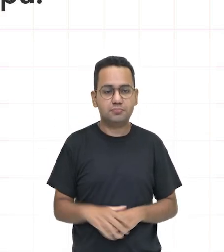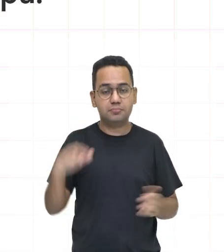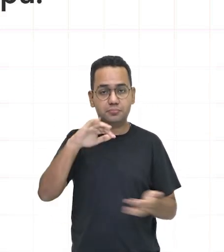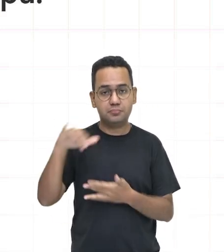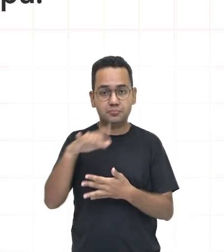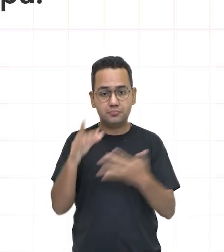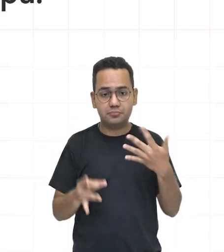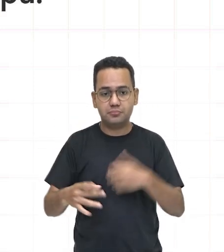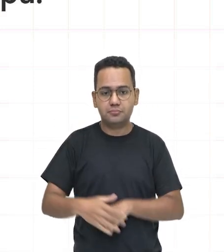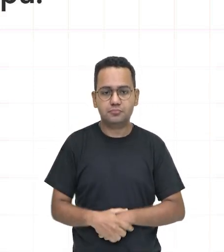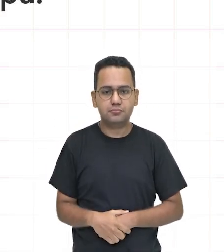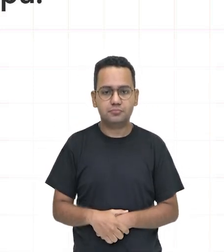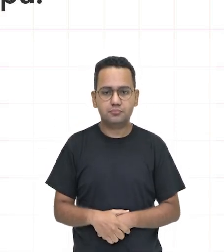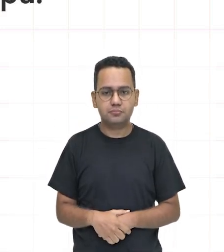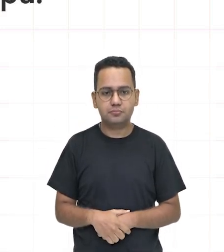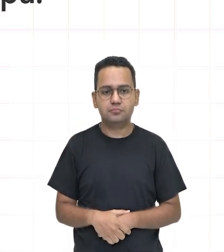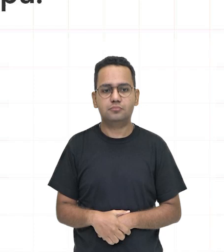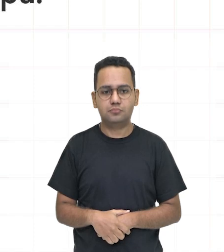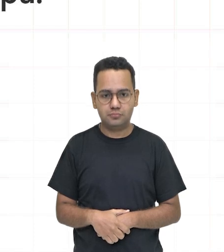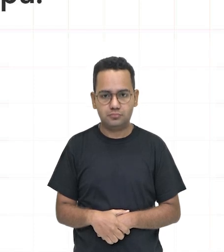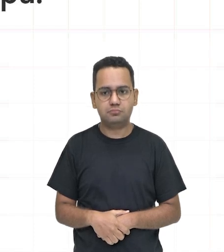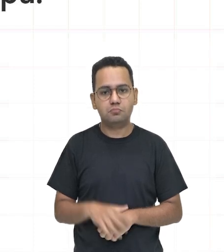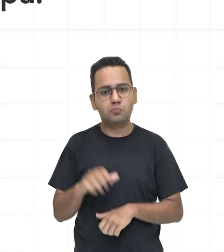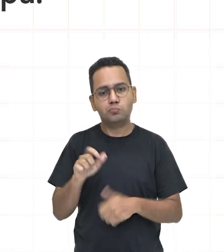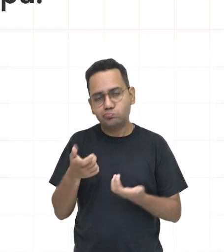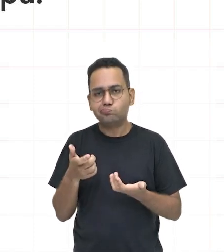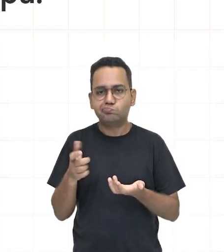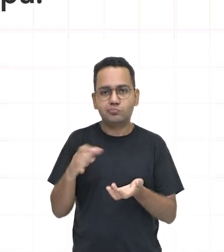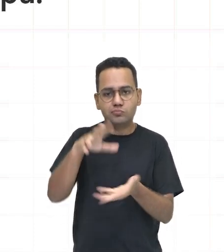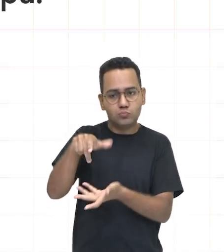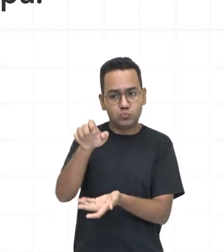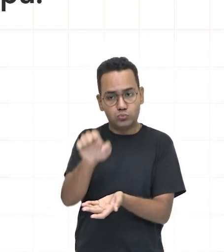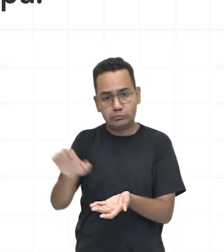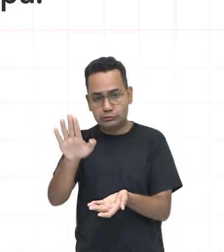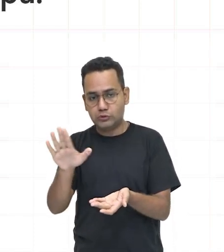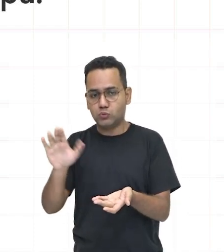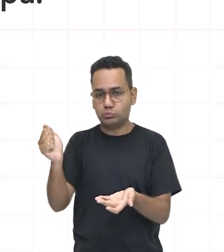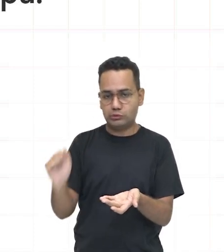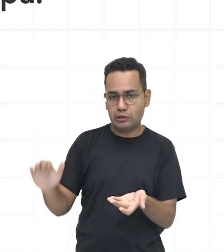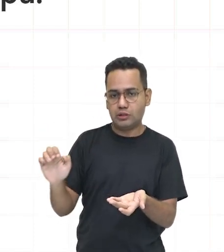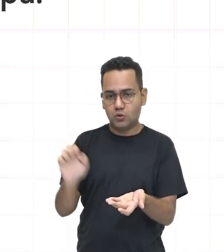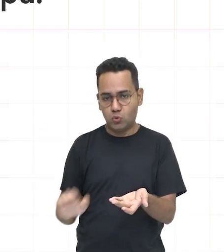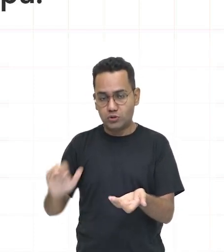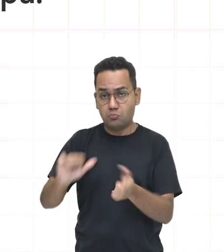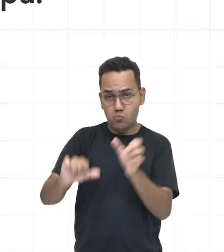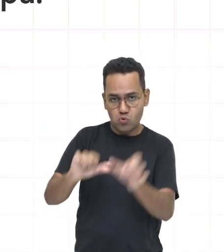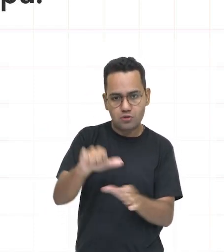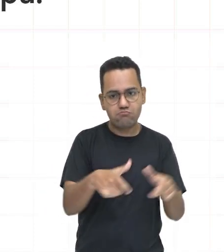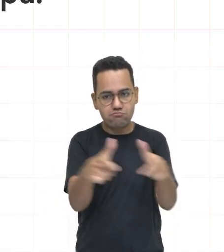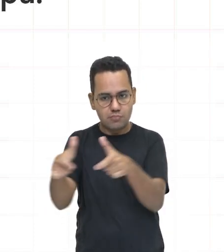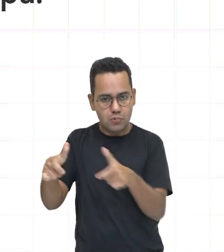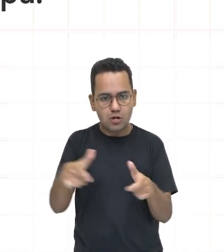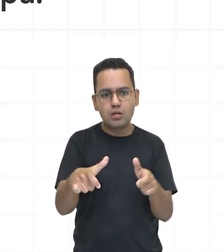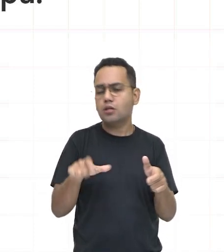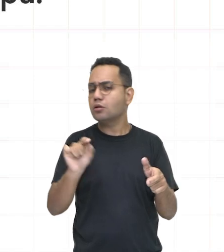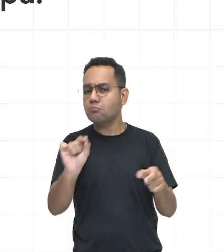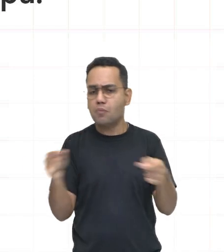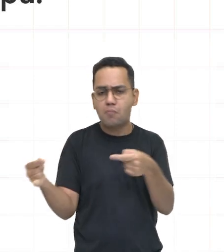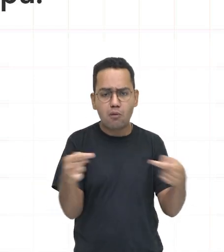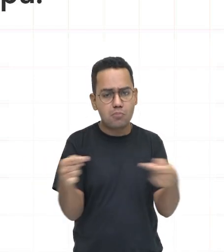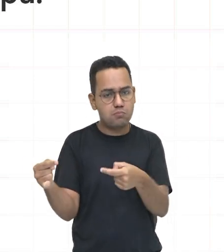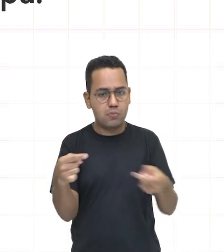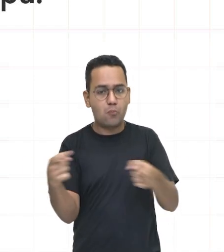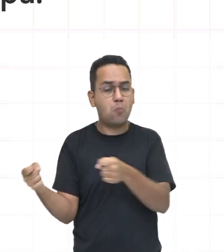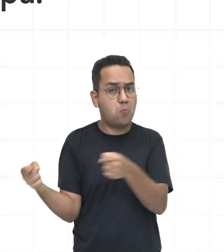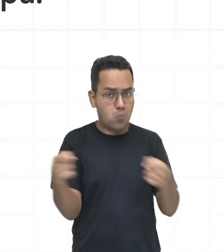No detalhamento, as transformações territoriais ocorridas na Europa, na Ásia e na Oceania, com base nas tensões